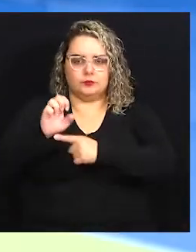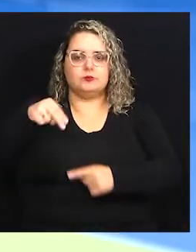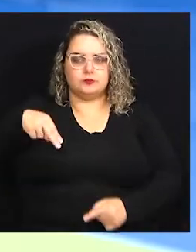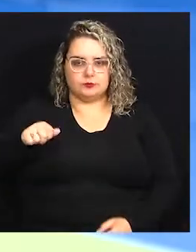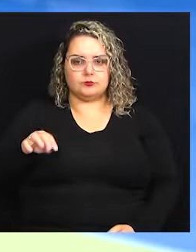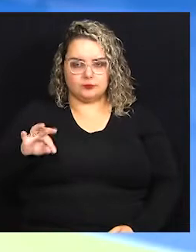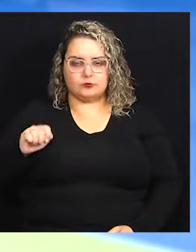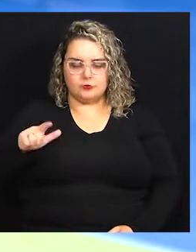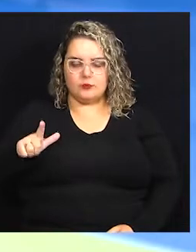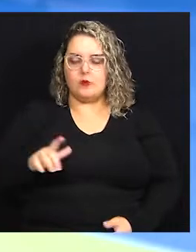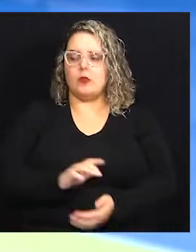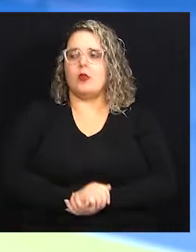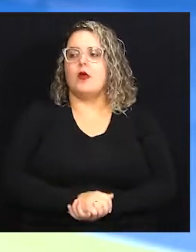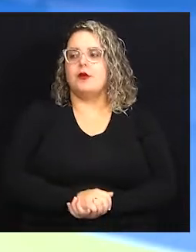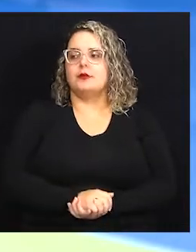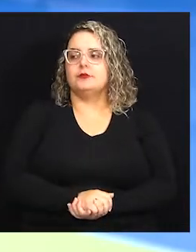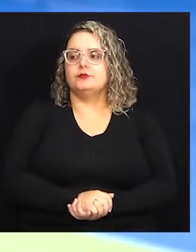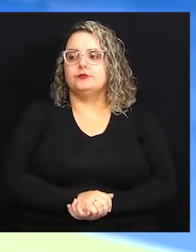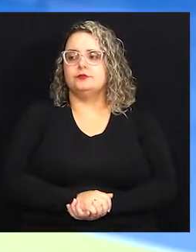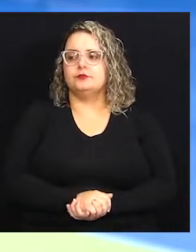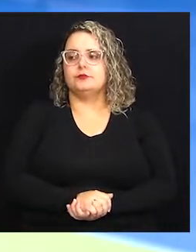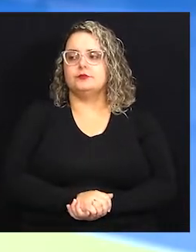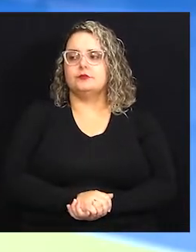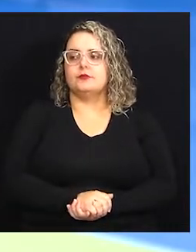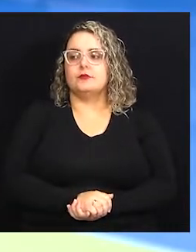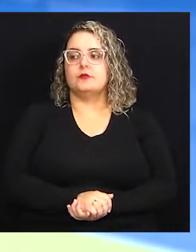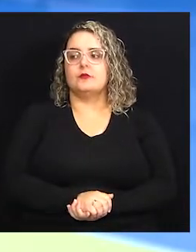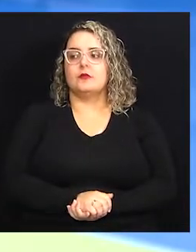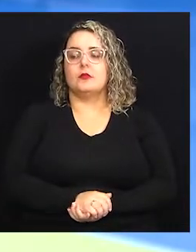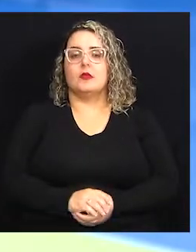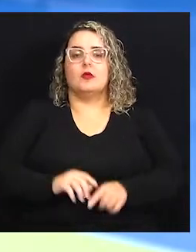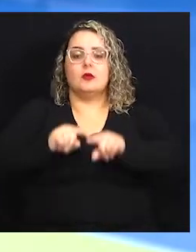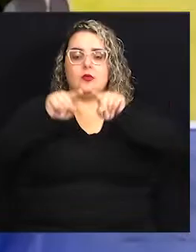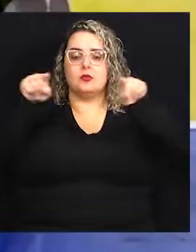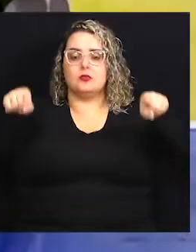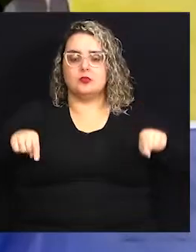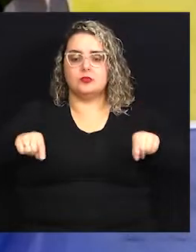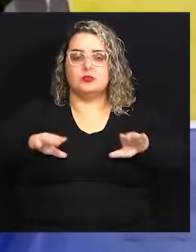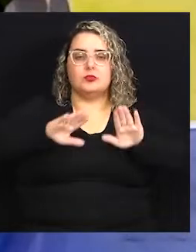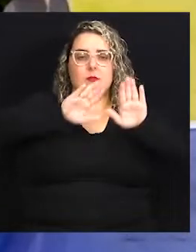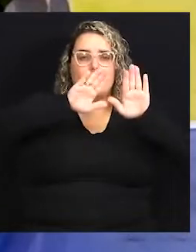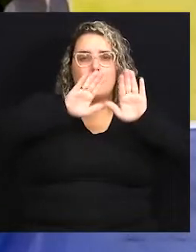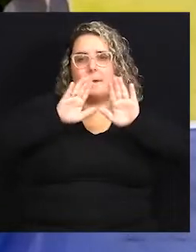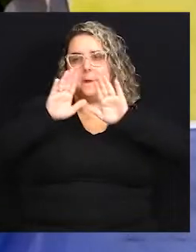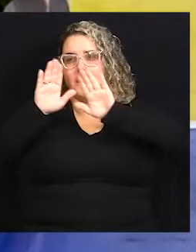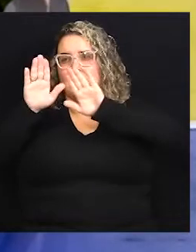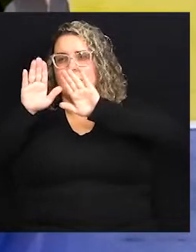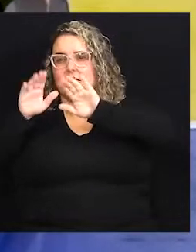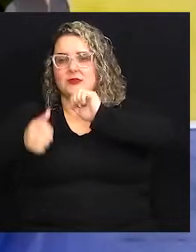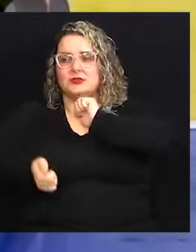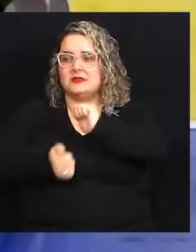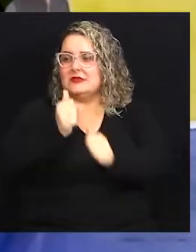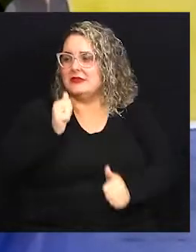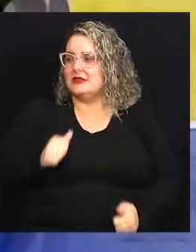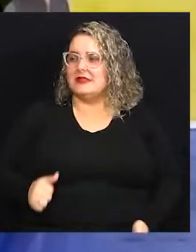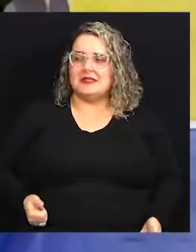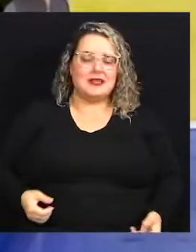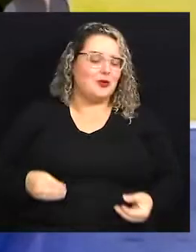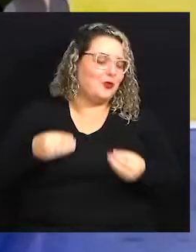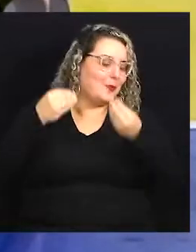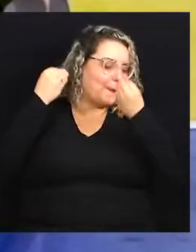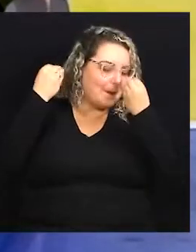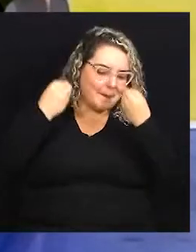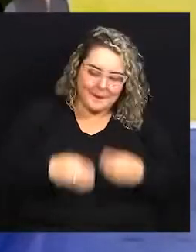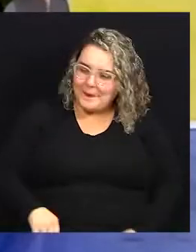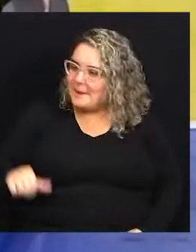o esporte que eu comecei foi com futebol, né? Era goleiro de futebol. Tá. Que você sabe, né? Goleiro é o pior em... Não vai bem